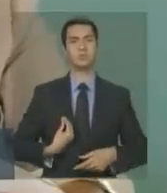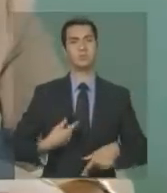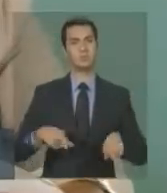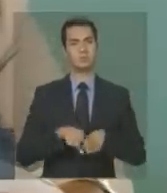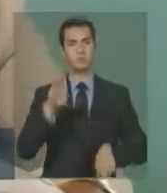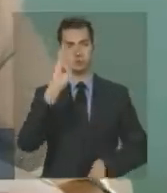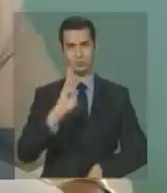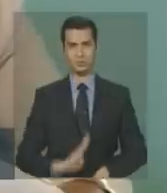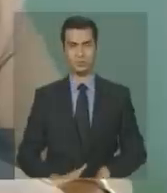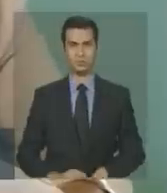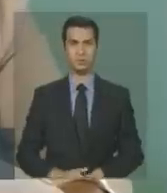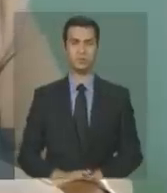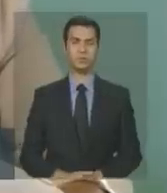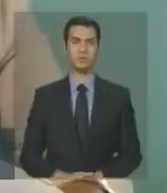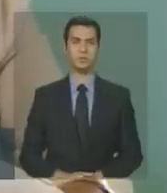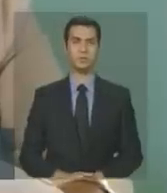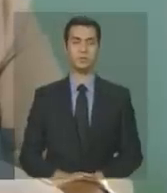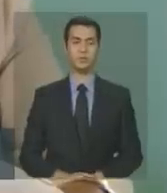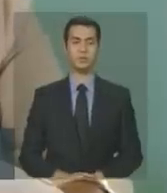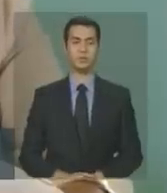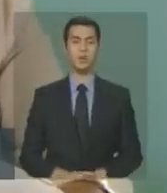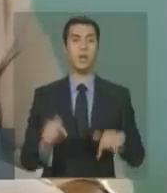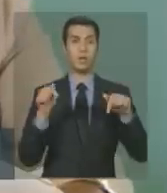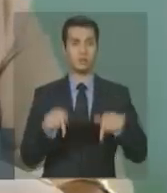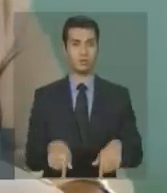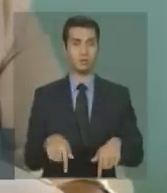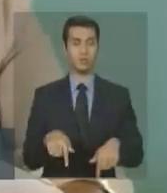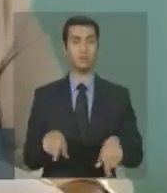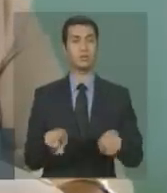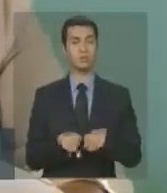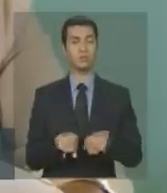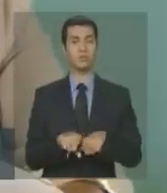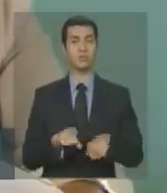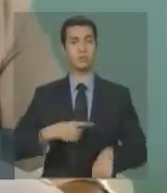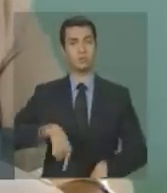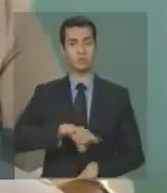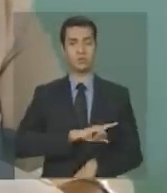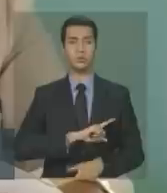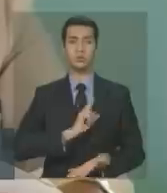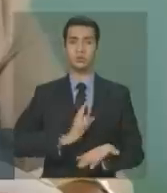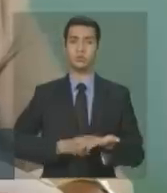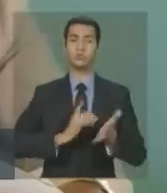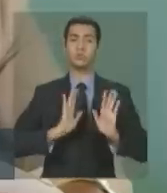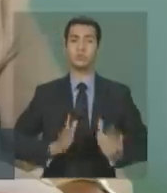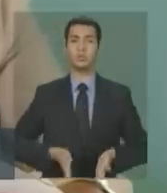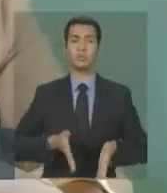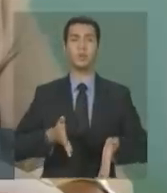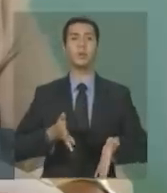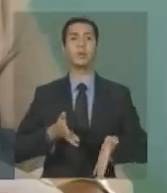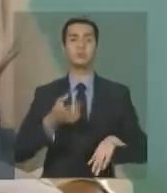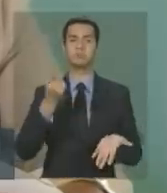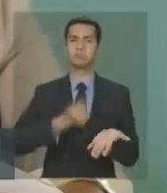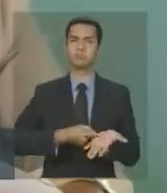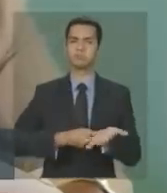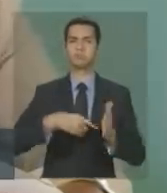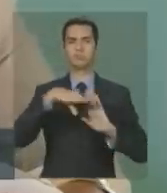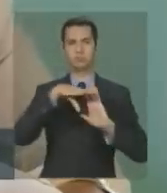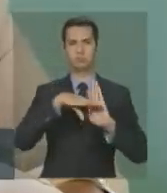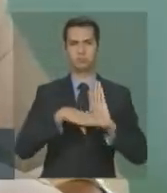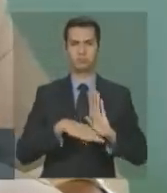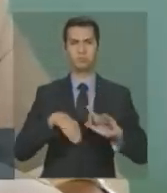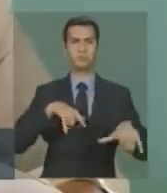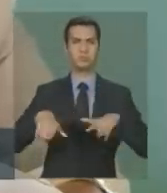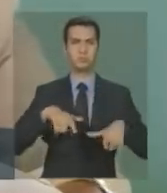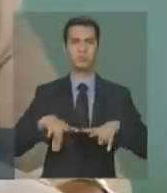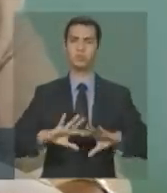mesmo naquele momento combinamos eh uma uma agenda de trabalho com as associações